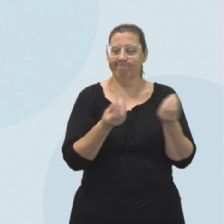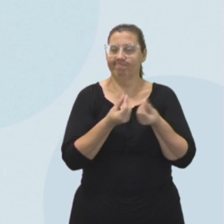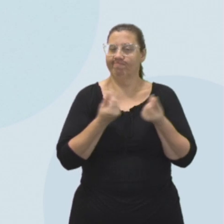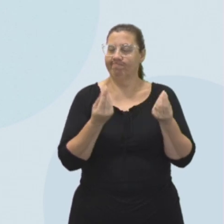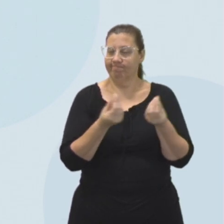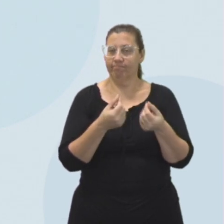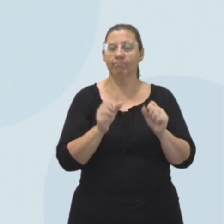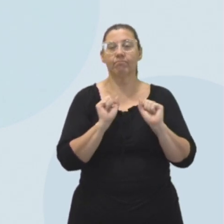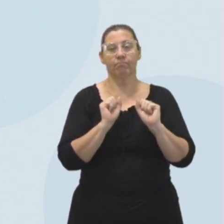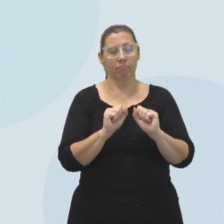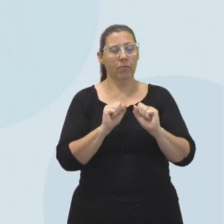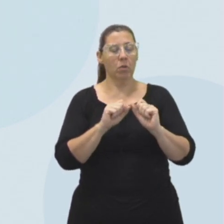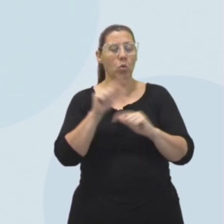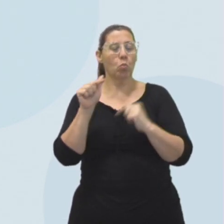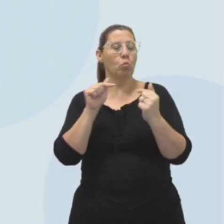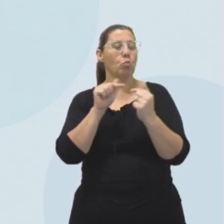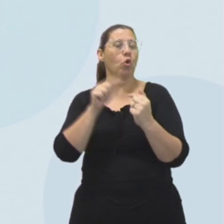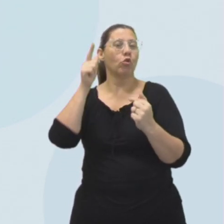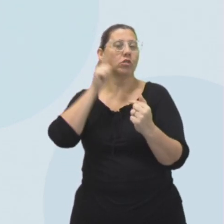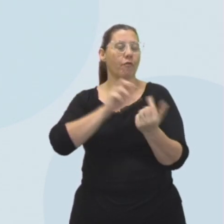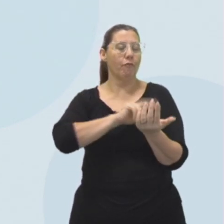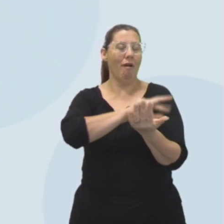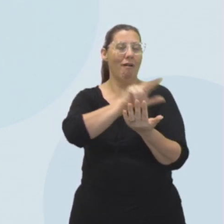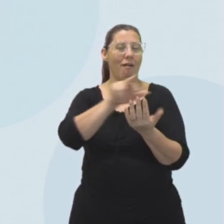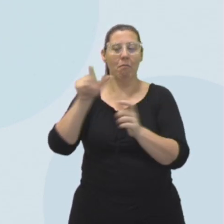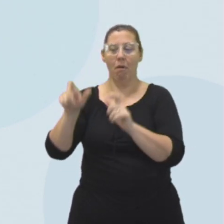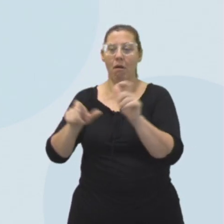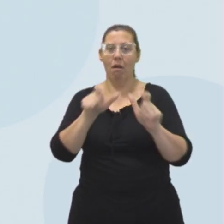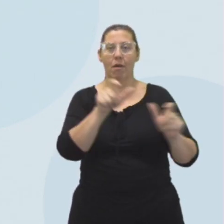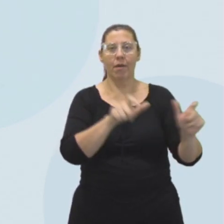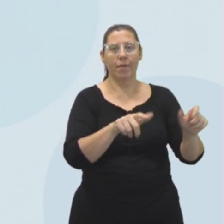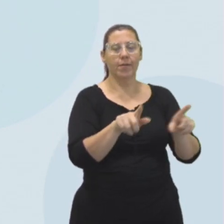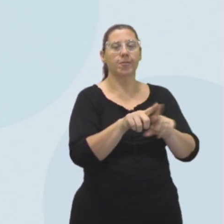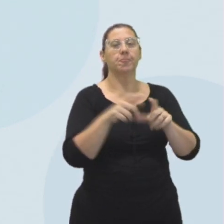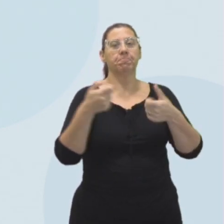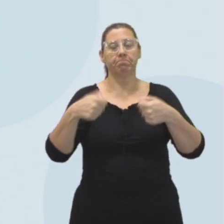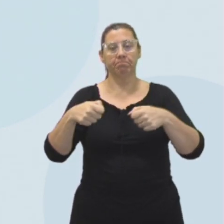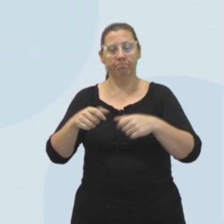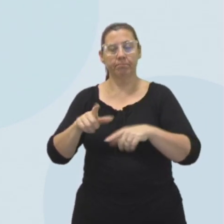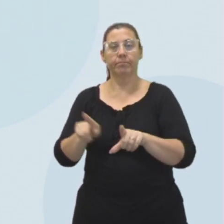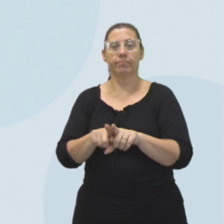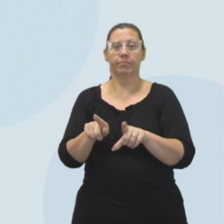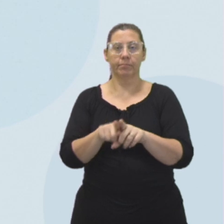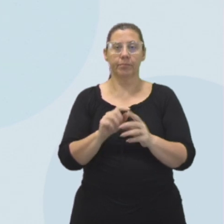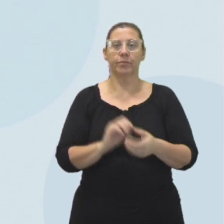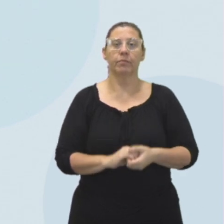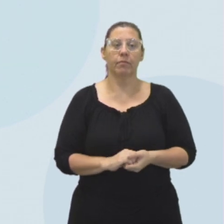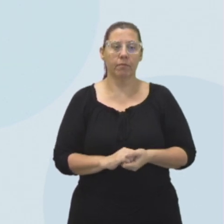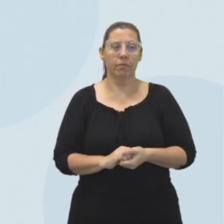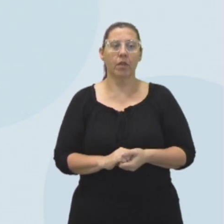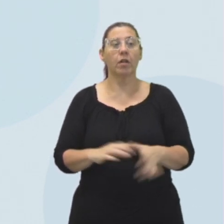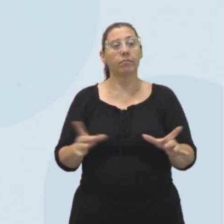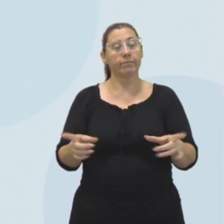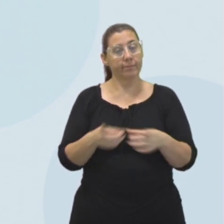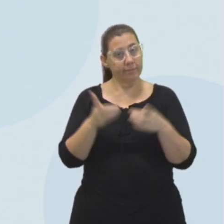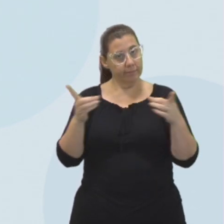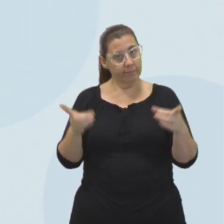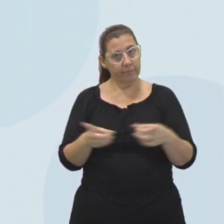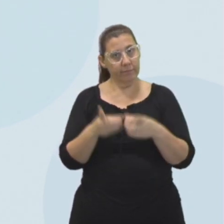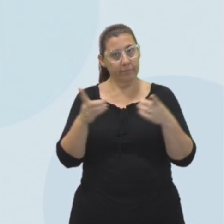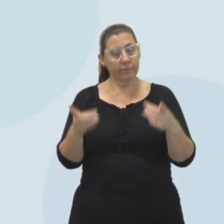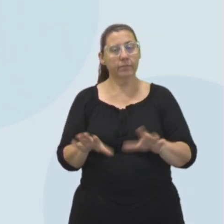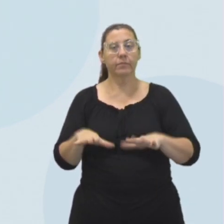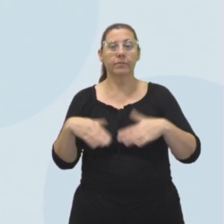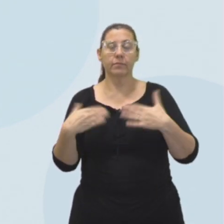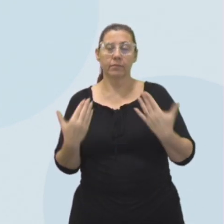que possa atingir várias pessoas. E ela necessita ser didática, quando ela